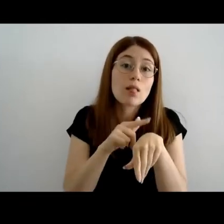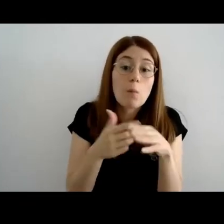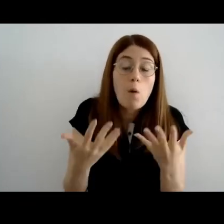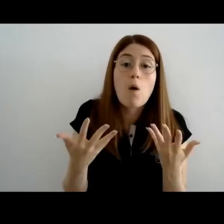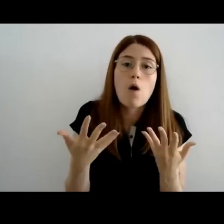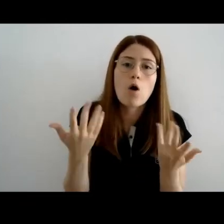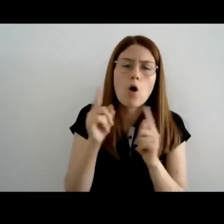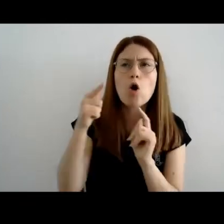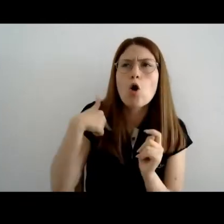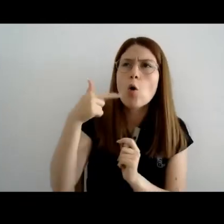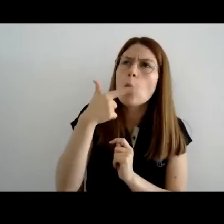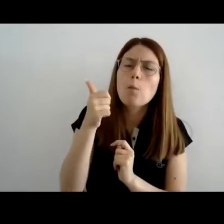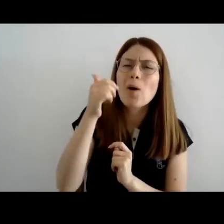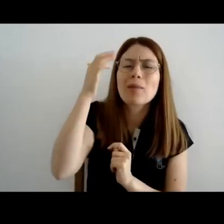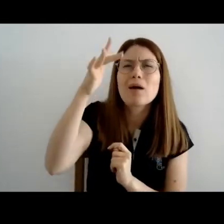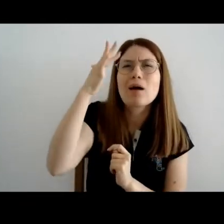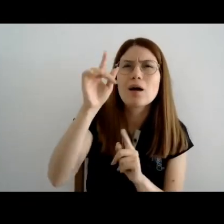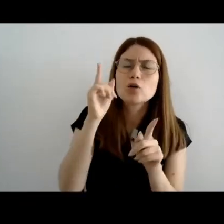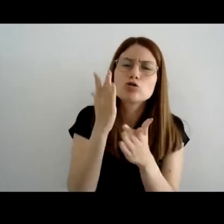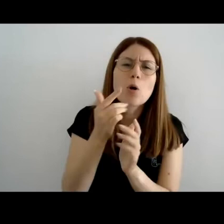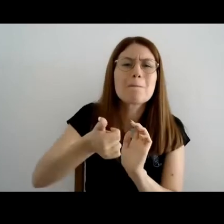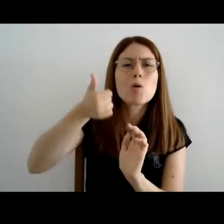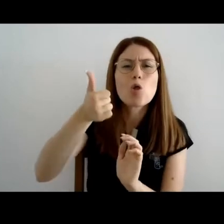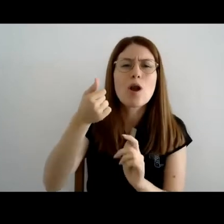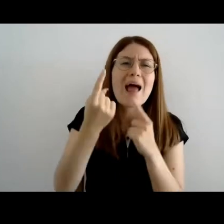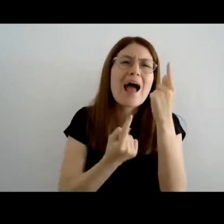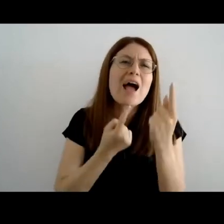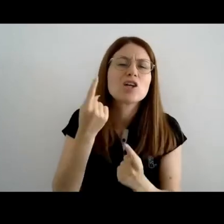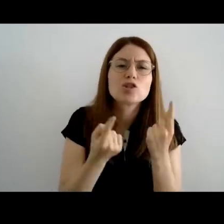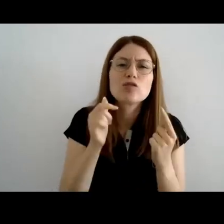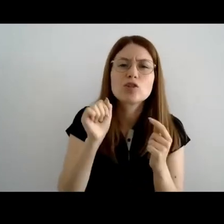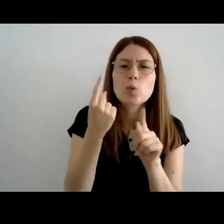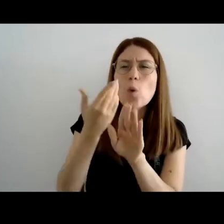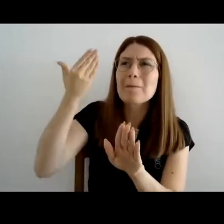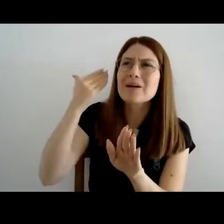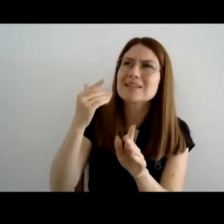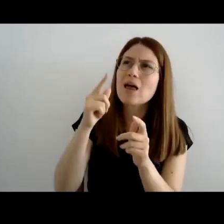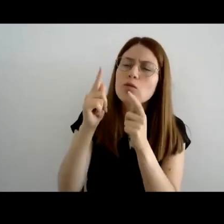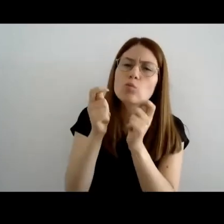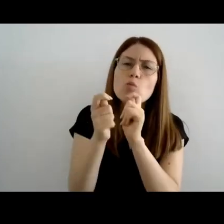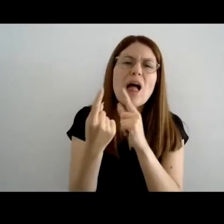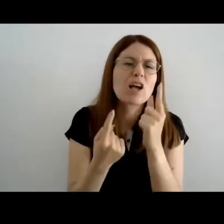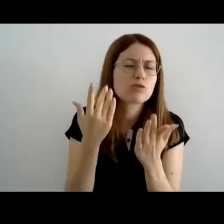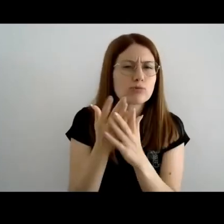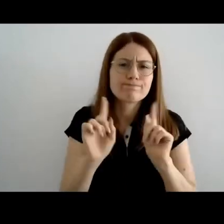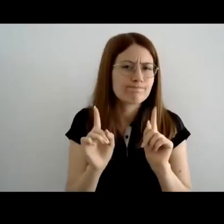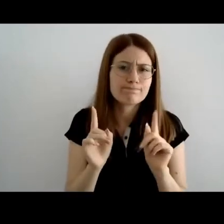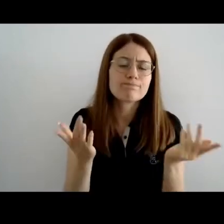absolutamente ilusório pensar que basta melhorar pontualmente os modelos do passado. E, portanto, neste sentido de